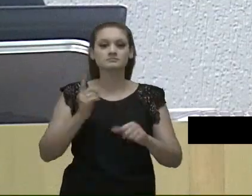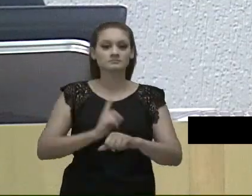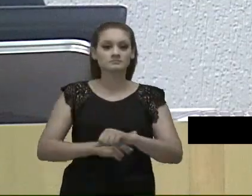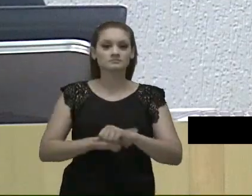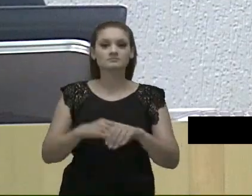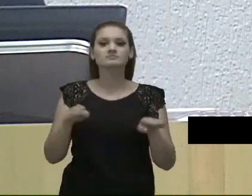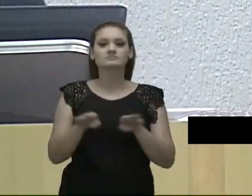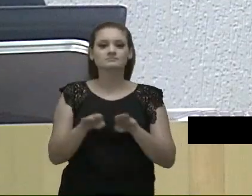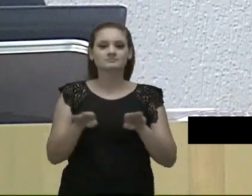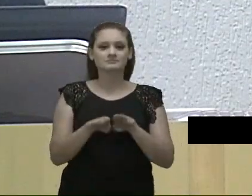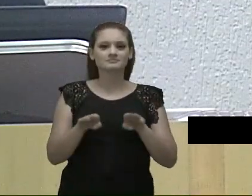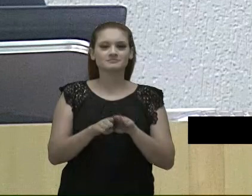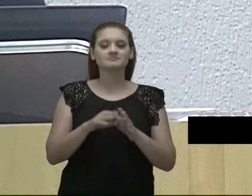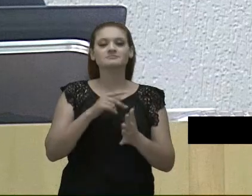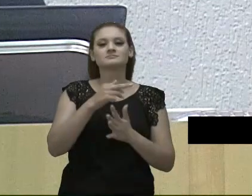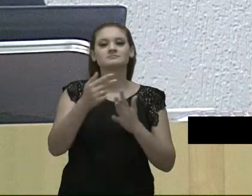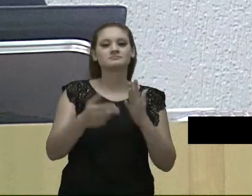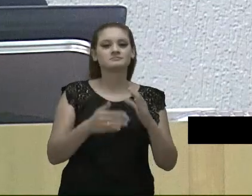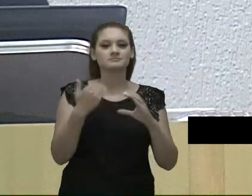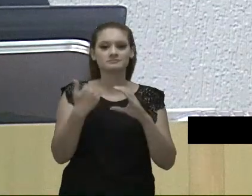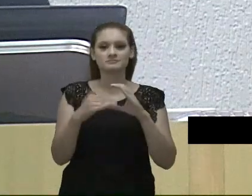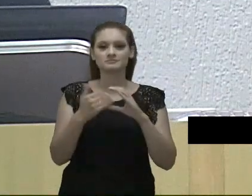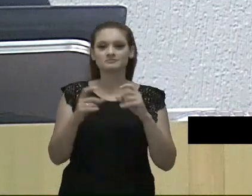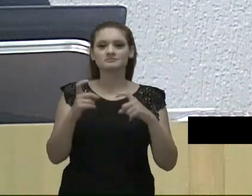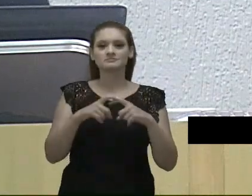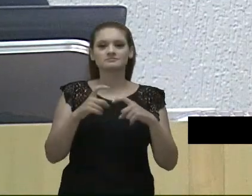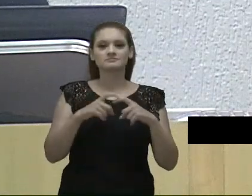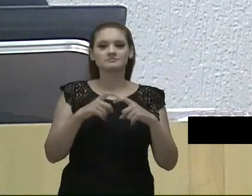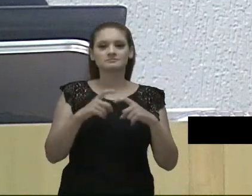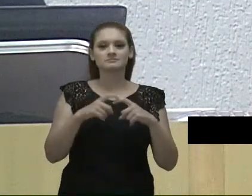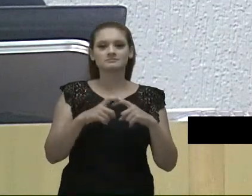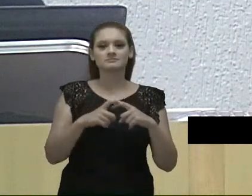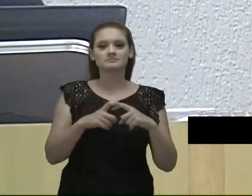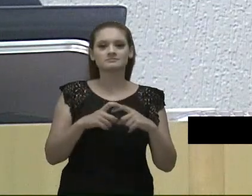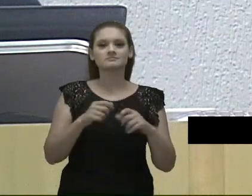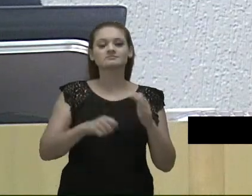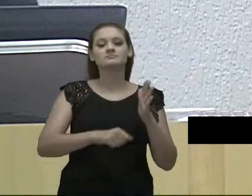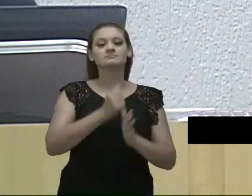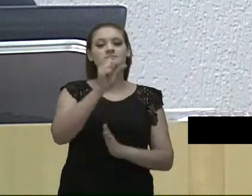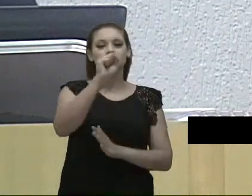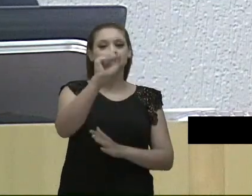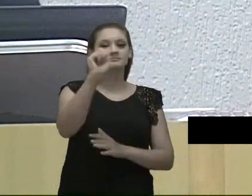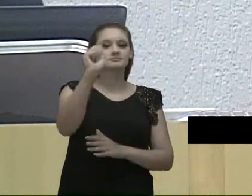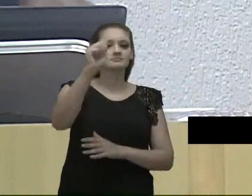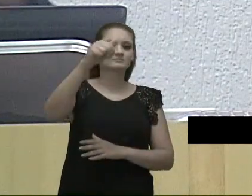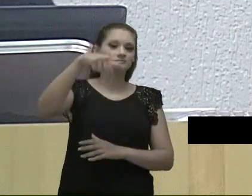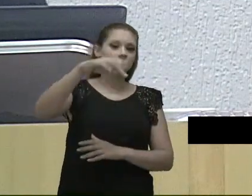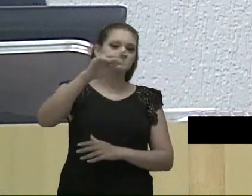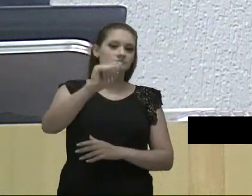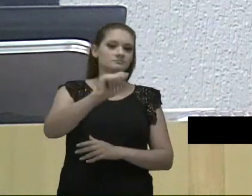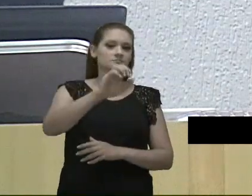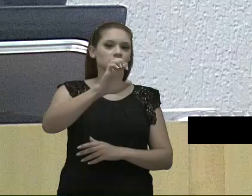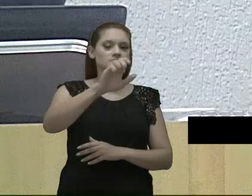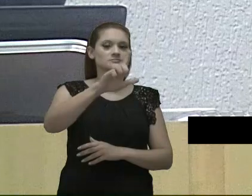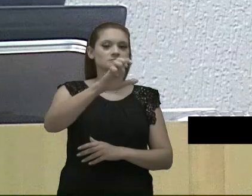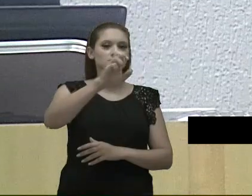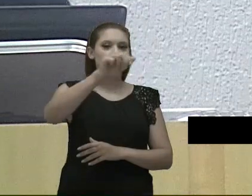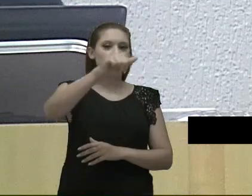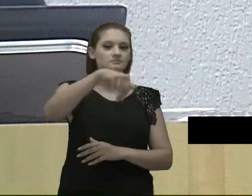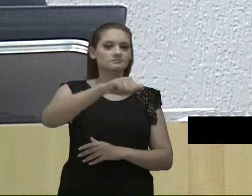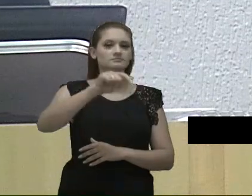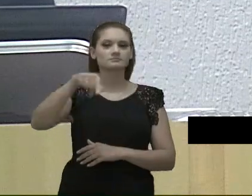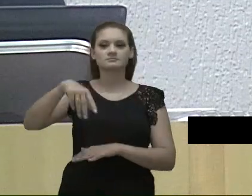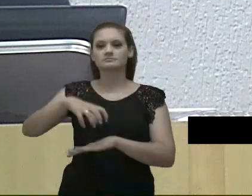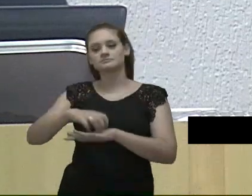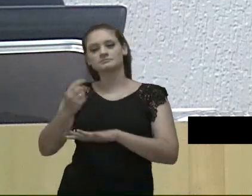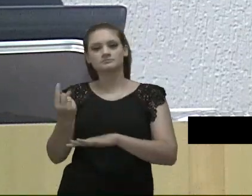eu também recebi várias mensagens de médicos. Caiu primeiro para Santa Helena e para San Marino ainda não caiu. Mas se já caiu para